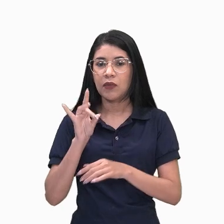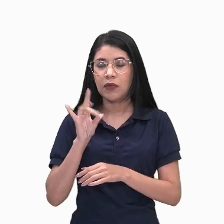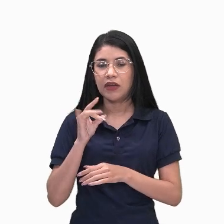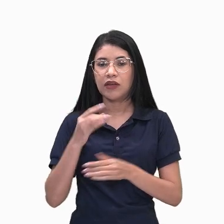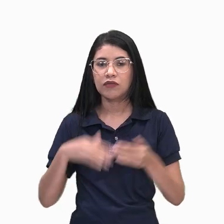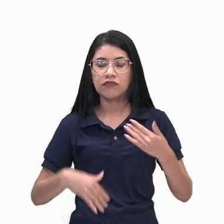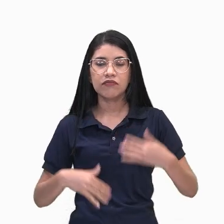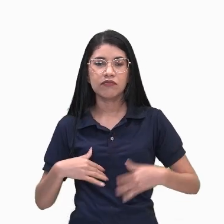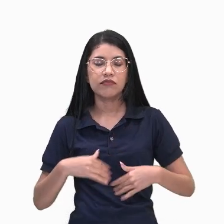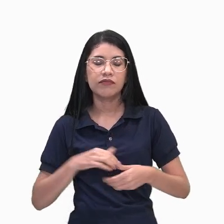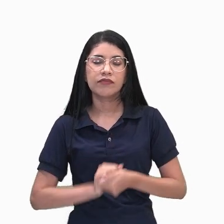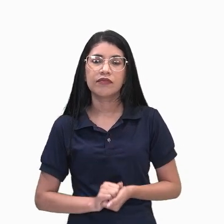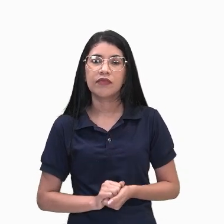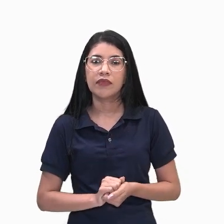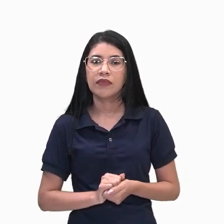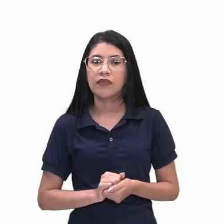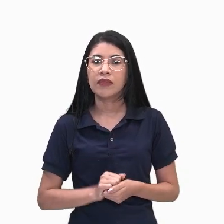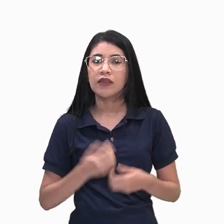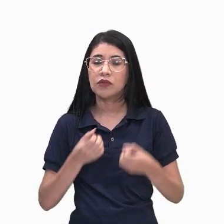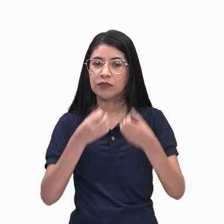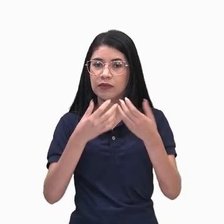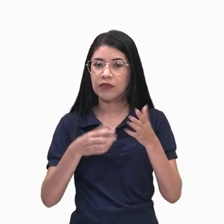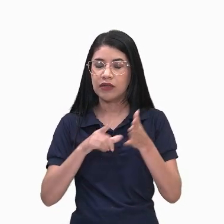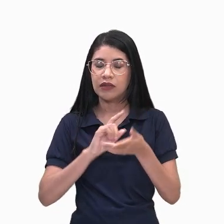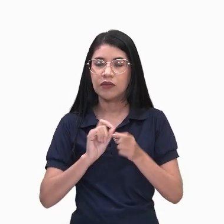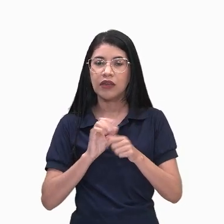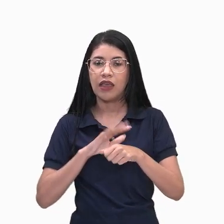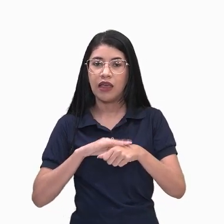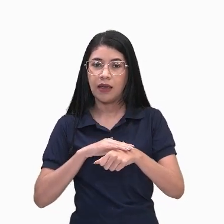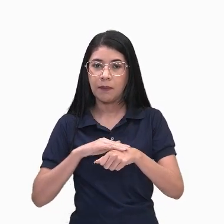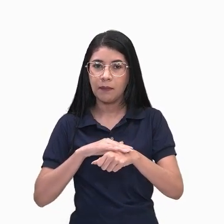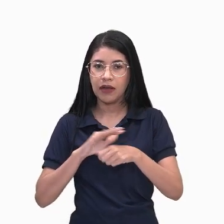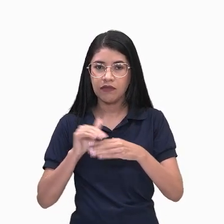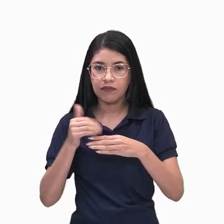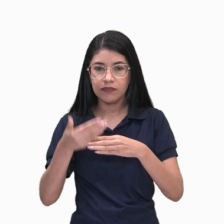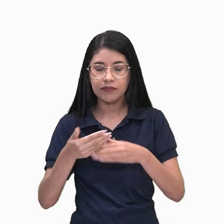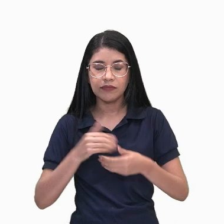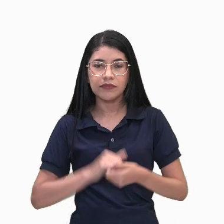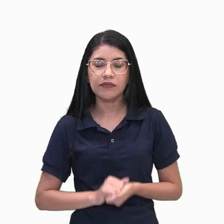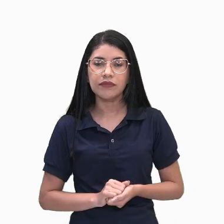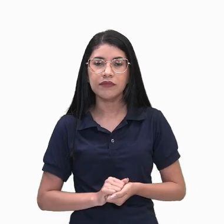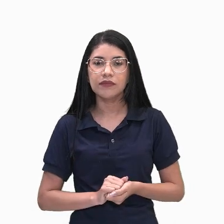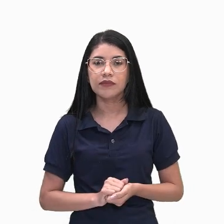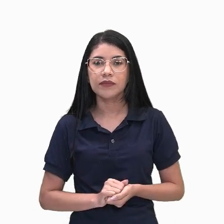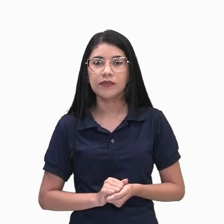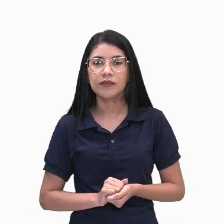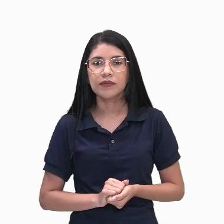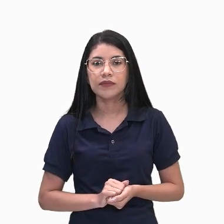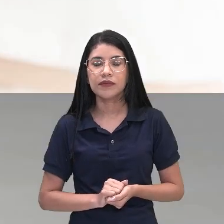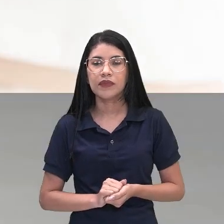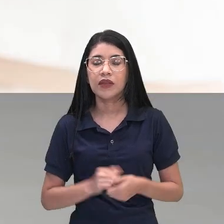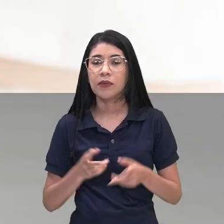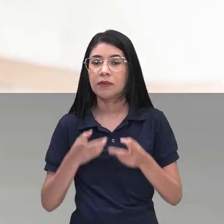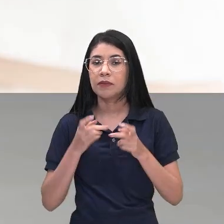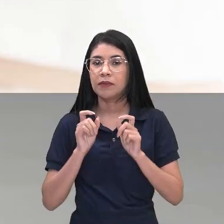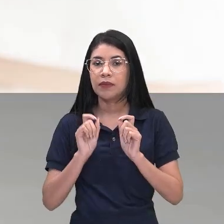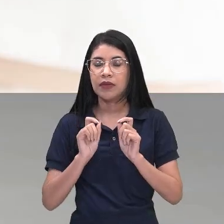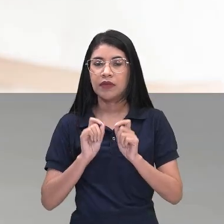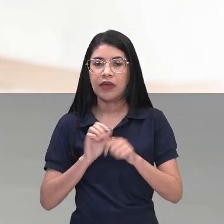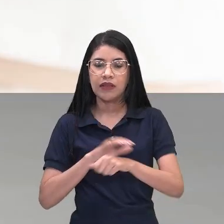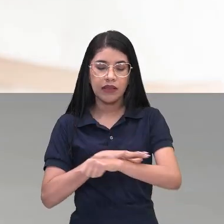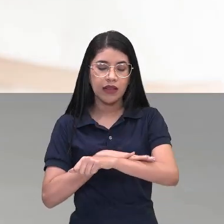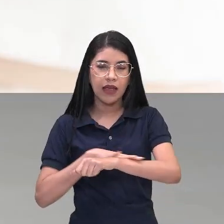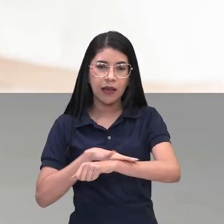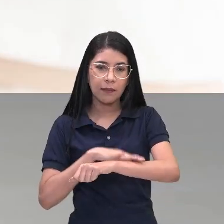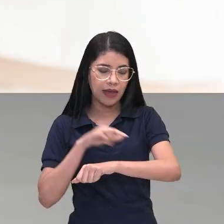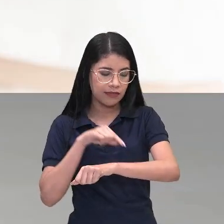como nós falamos, né, essa parte mais externa aí da nossa pele. Então volta aqui comigo, olha só. Você observa aí que nós temos na nossa